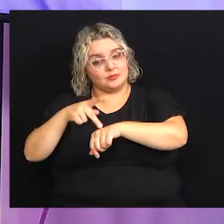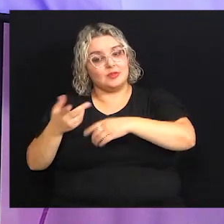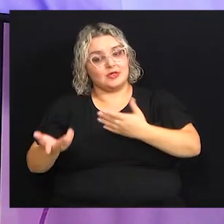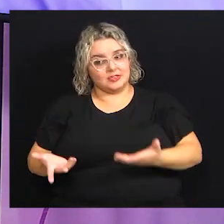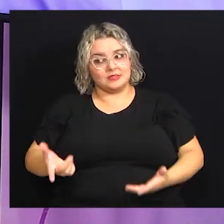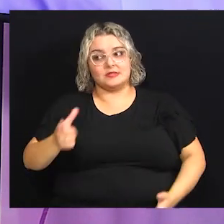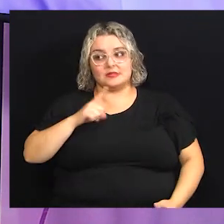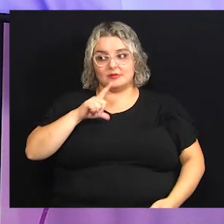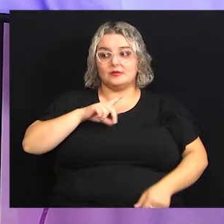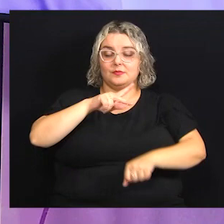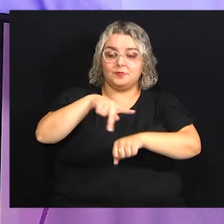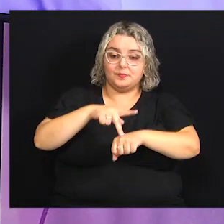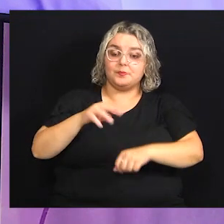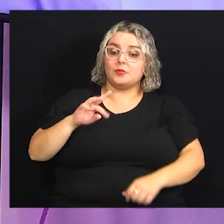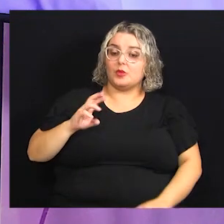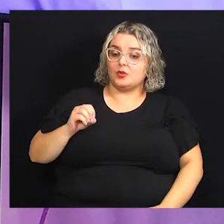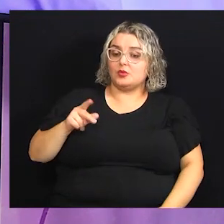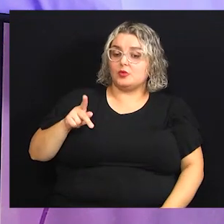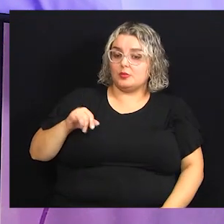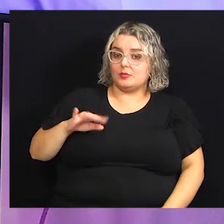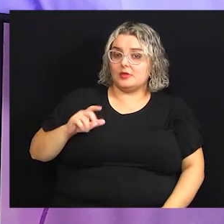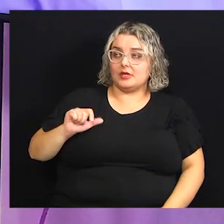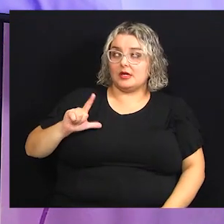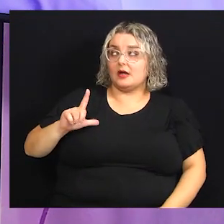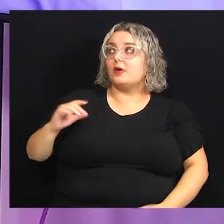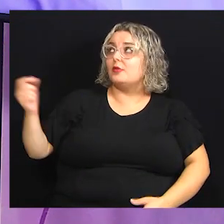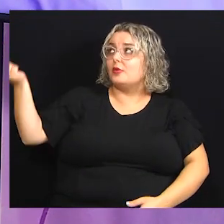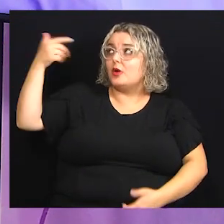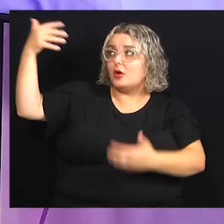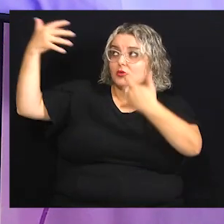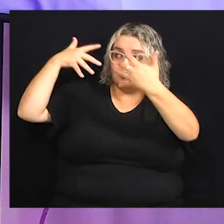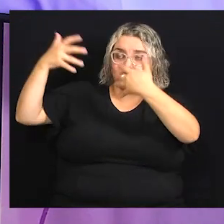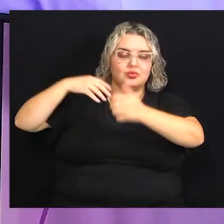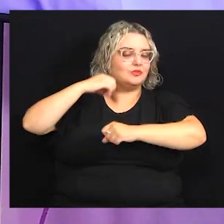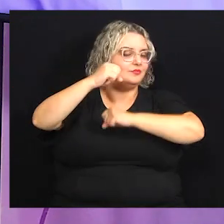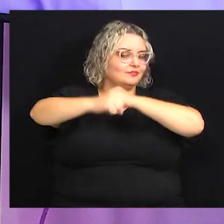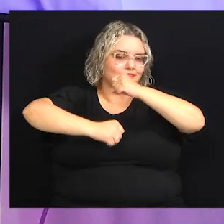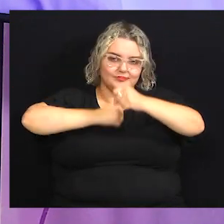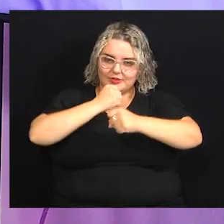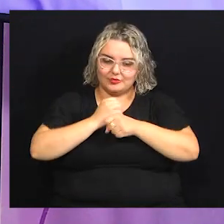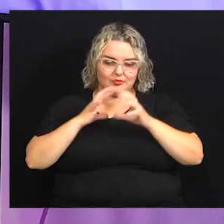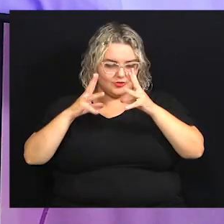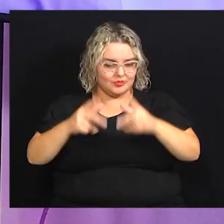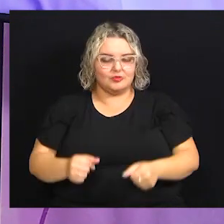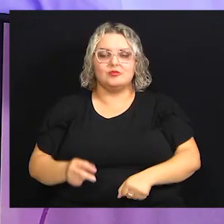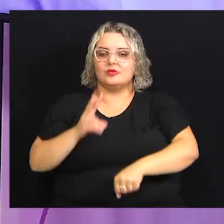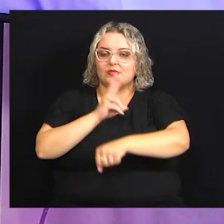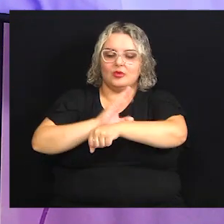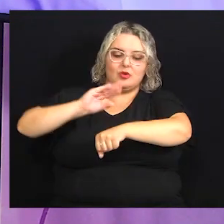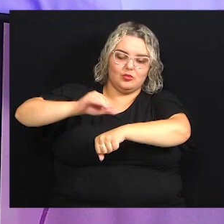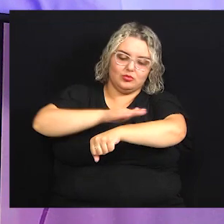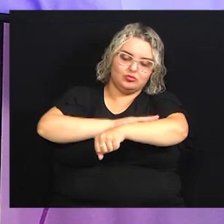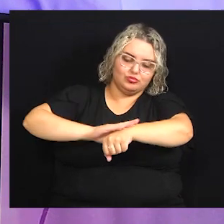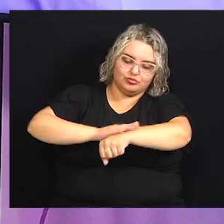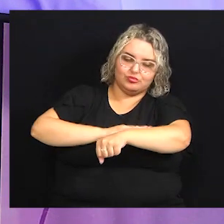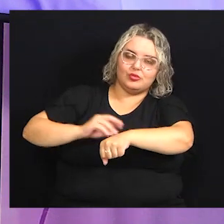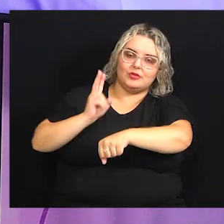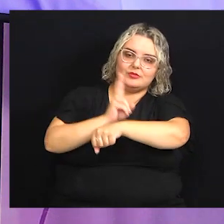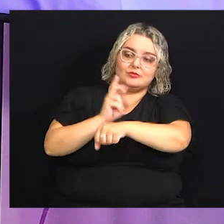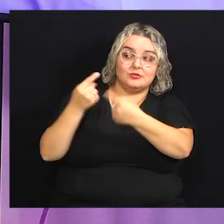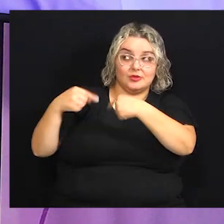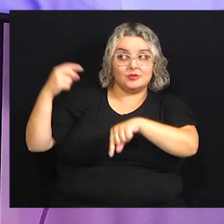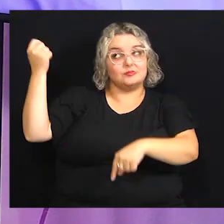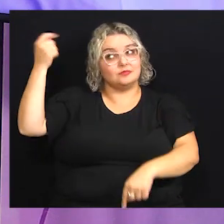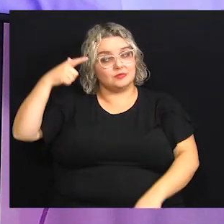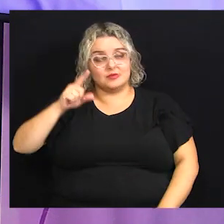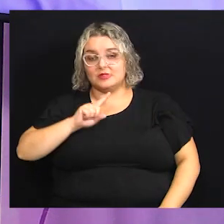outros países, então a gente tem um país que é um país tropical, radiação solar o ano inteiro. Então, assim, a proteção, o protetor solar, ele tem que